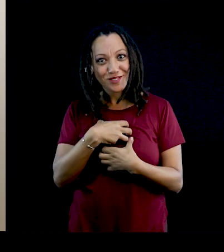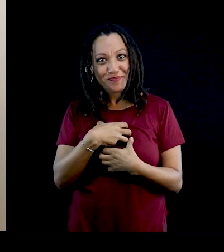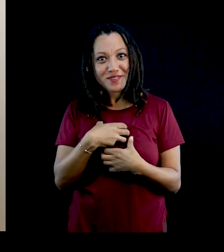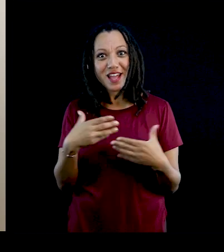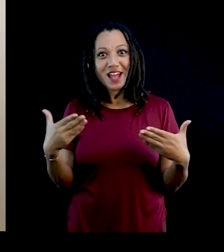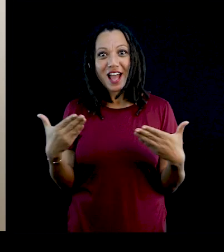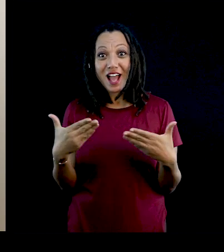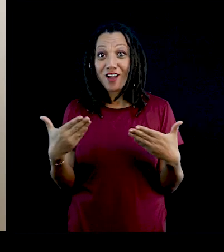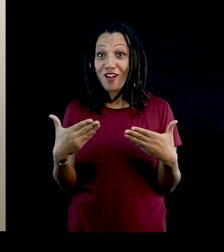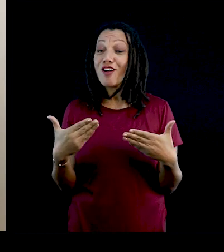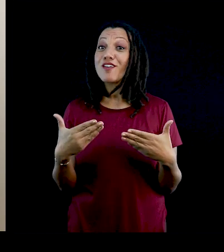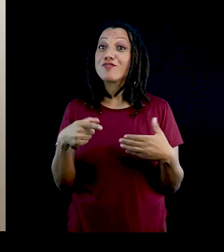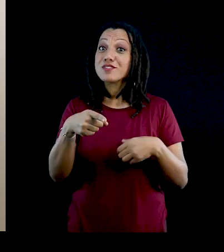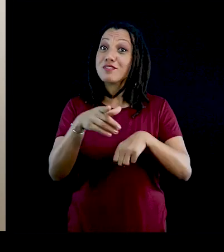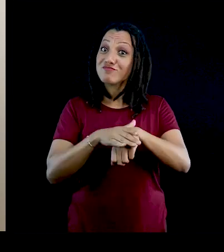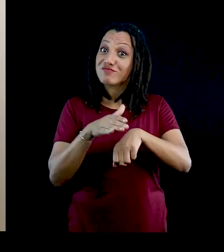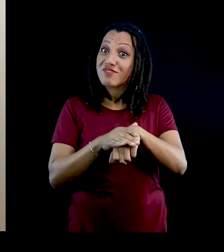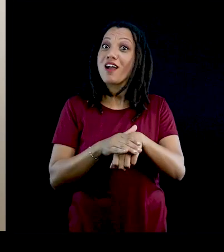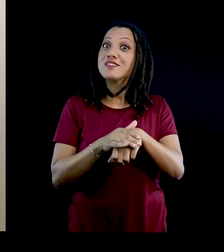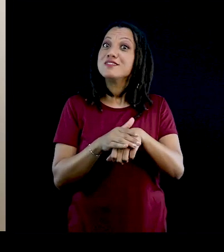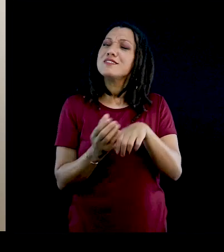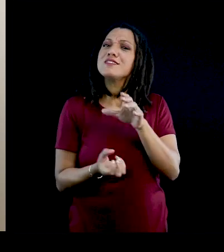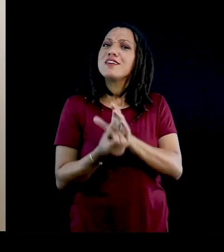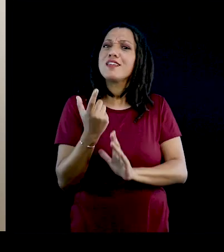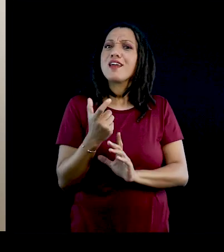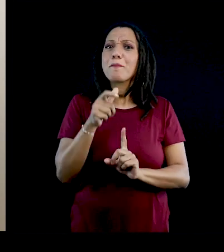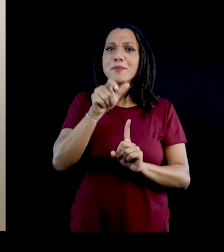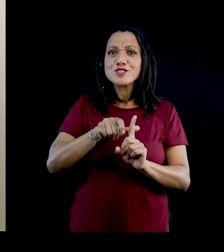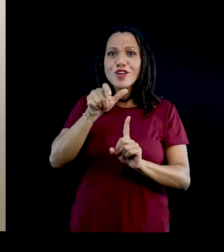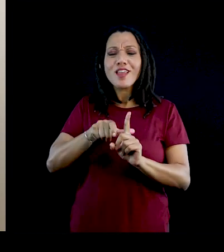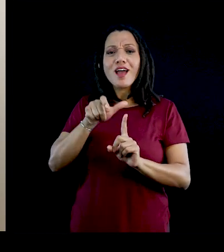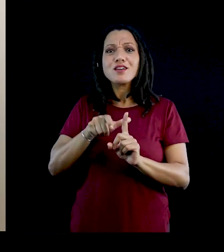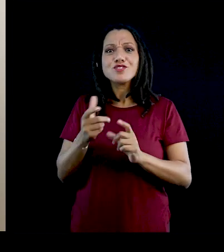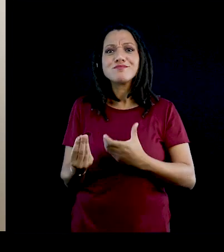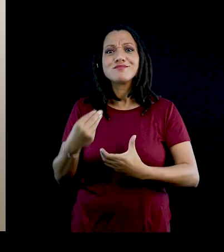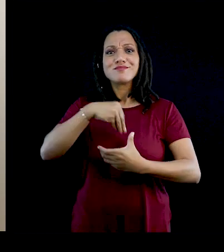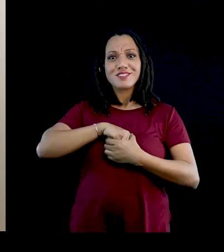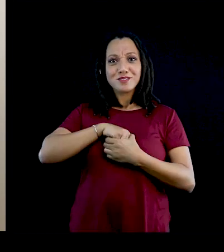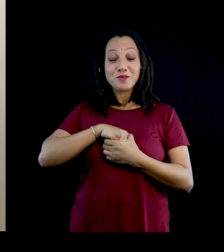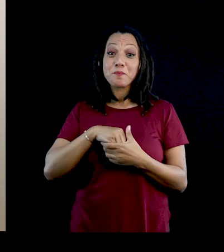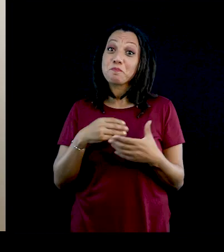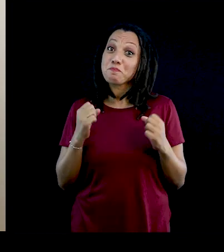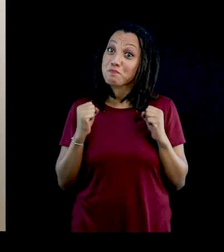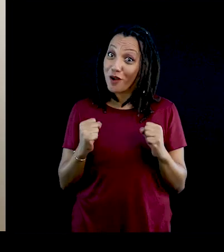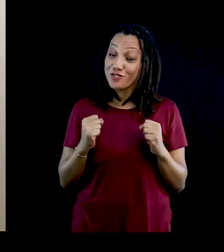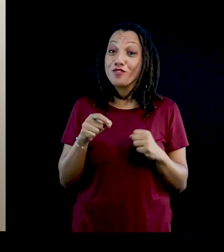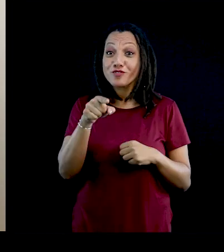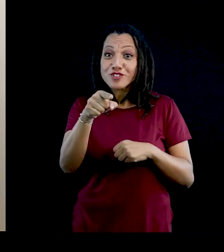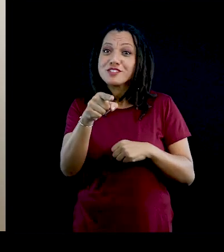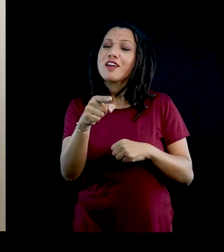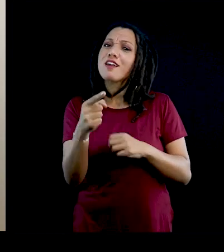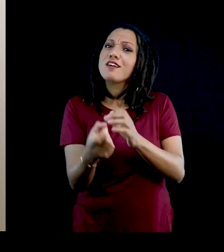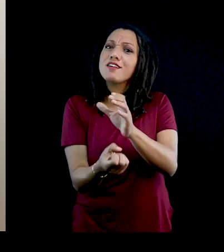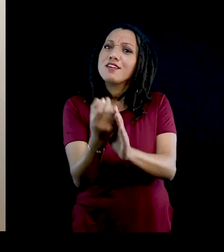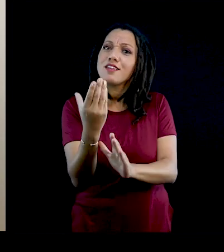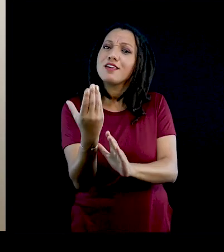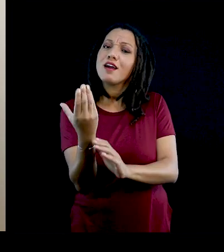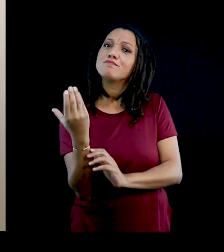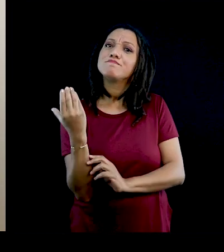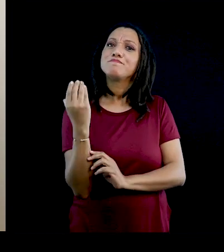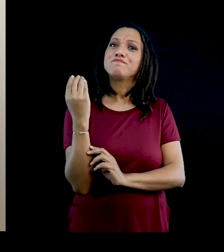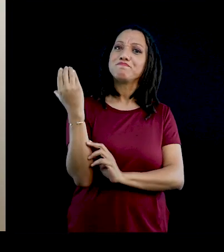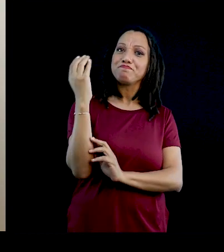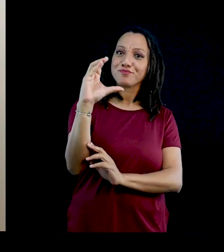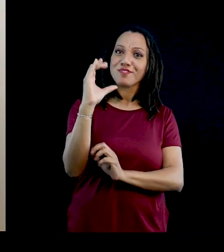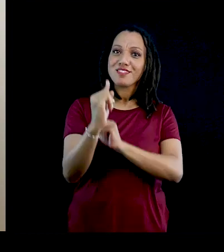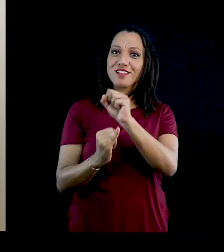construírem os personagens e os cenários que podem existir dentro dele. Se vocês puderem criar esse material e compartilhar na internet, a gente